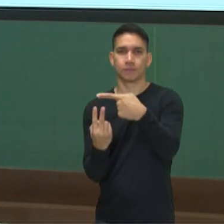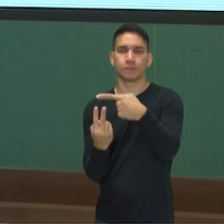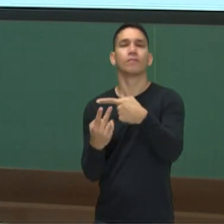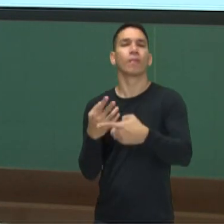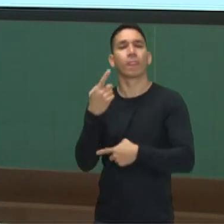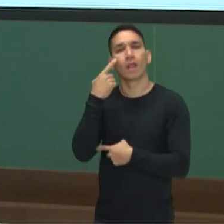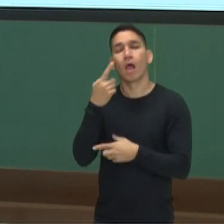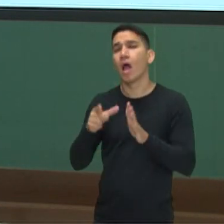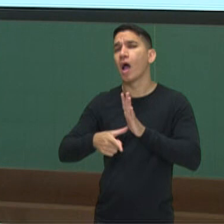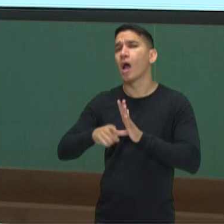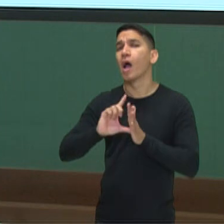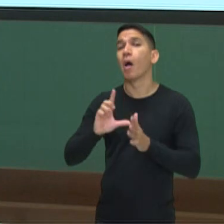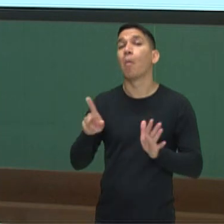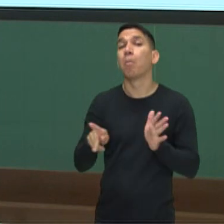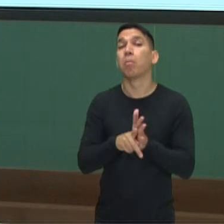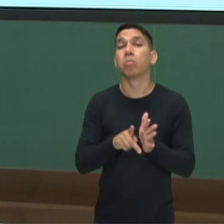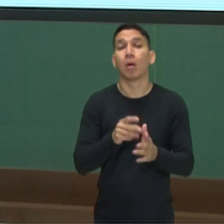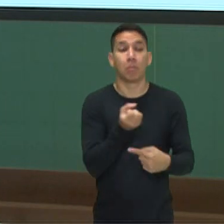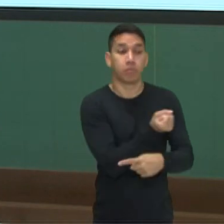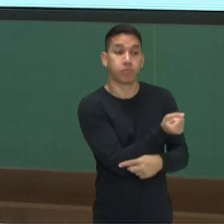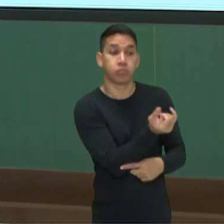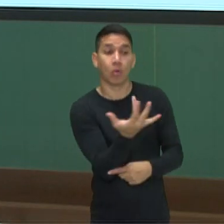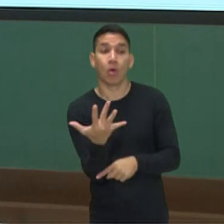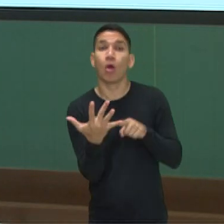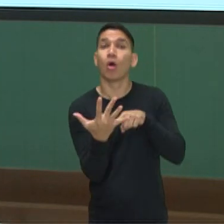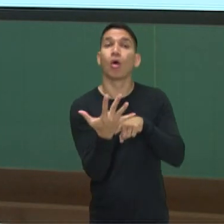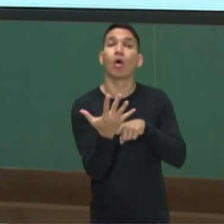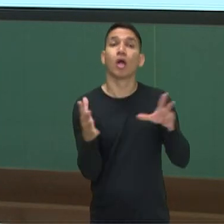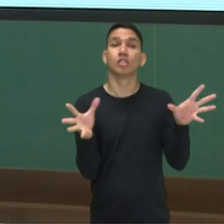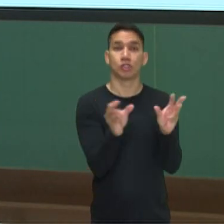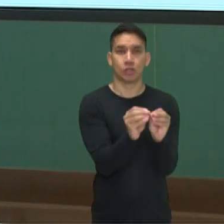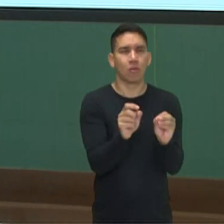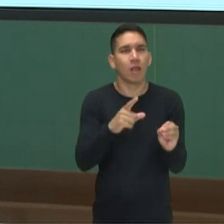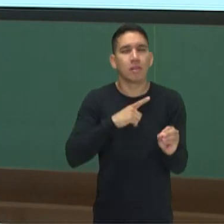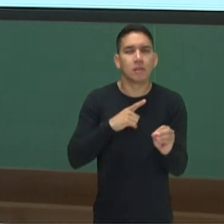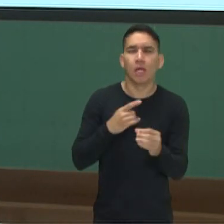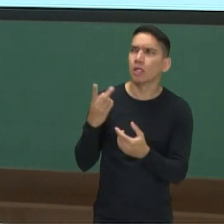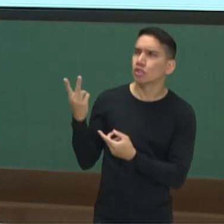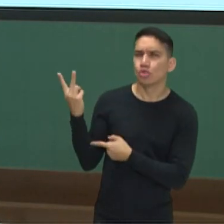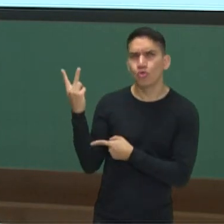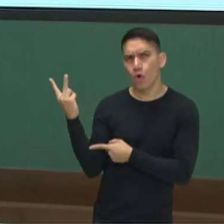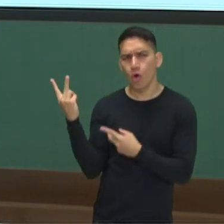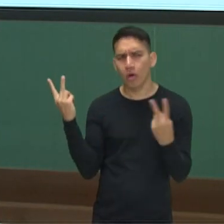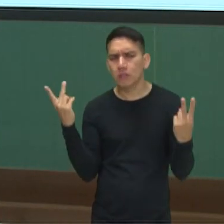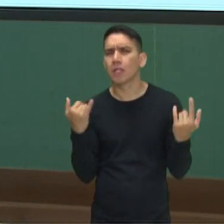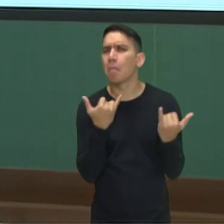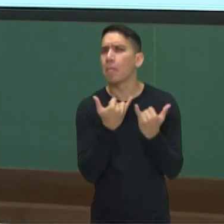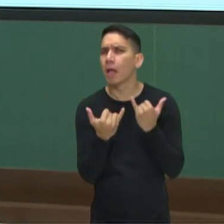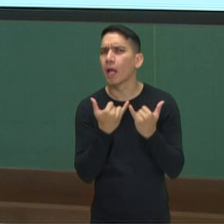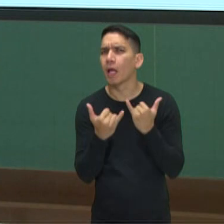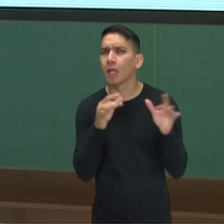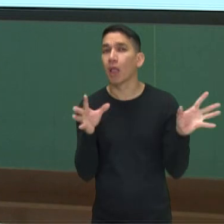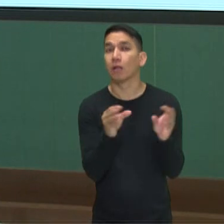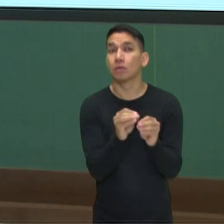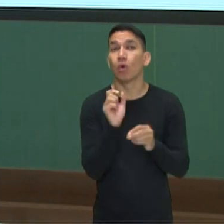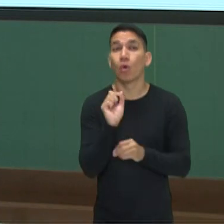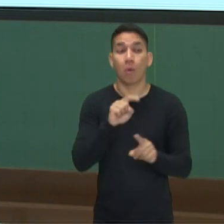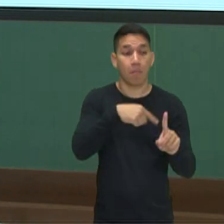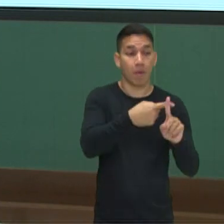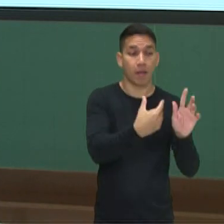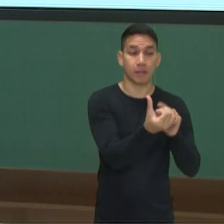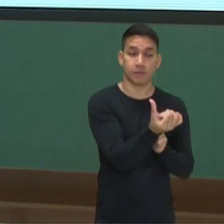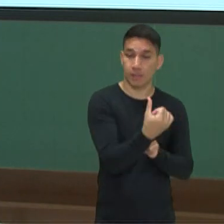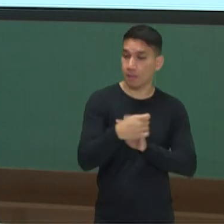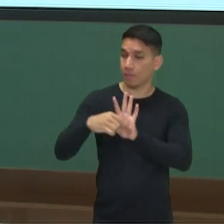com o polinômio na sua forma reduzida. Tem dois termos semelhantes ali que eles podem ser unidos, né? Que é o mais 6 com o menos